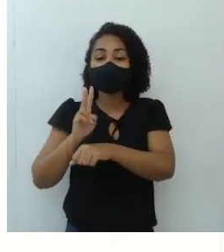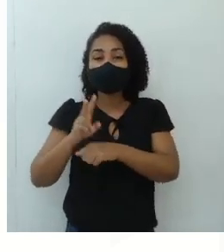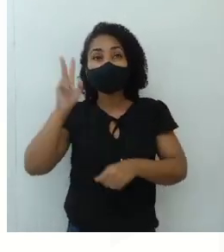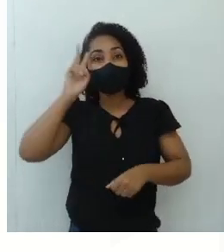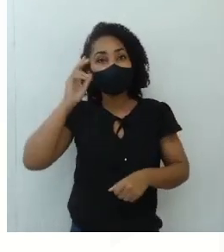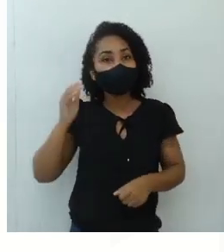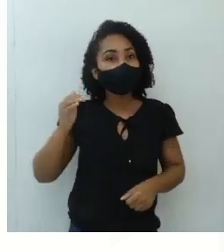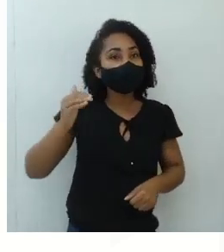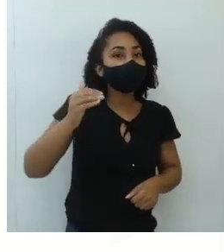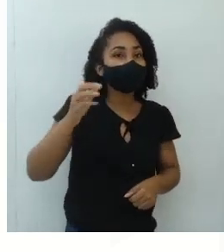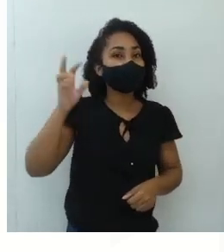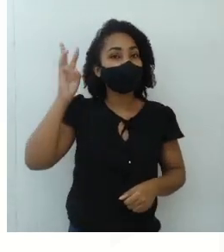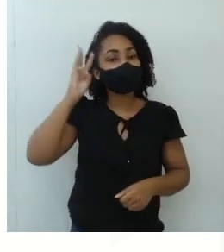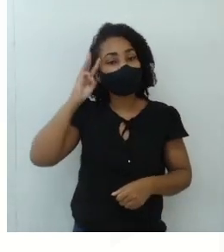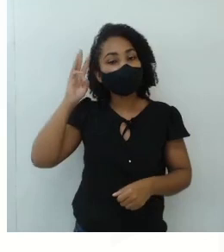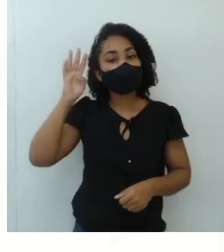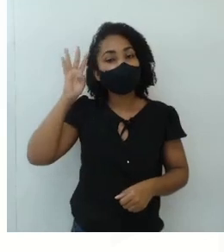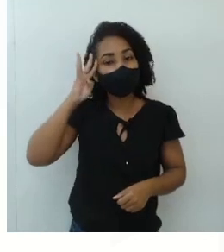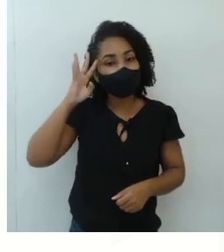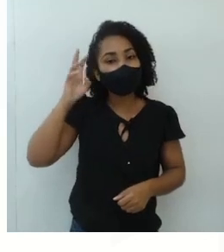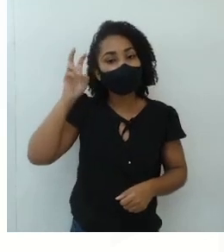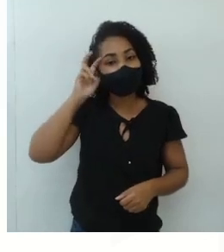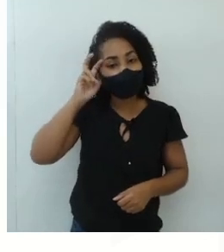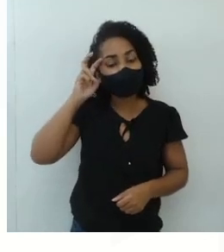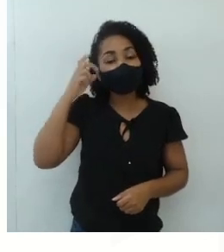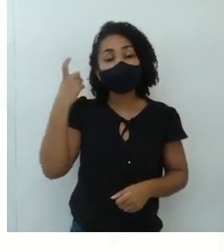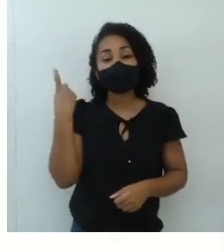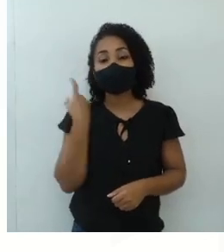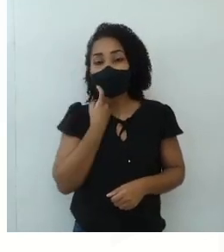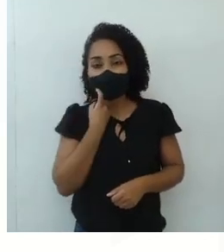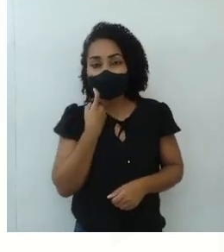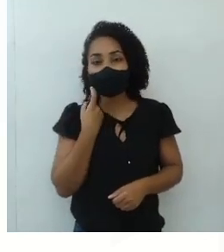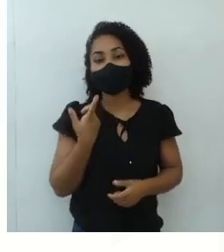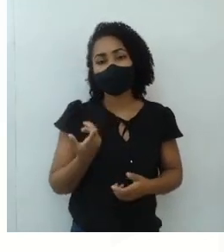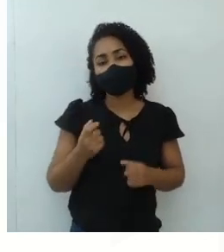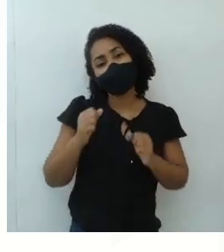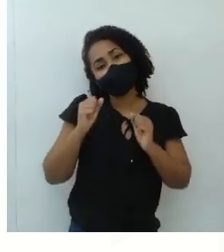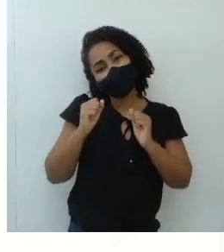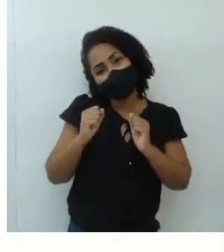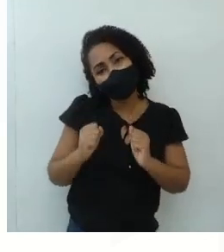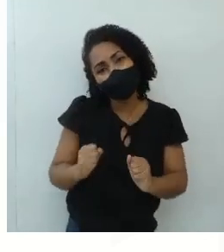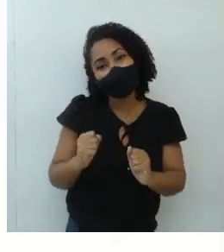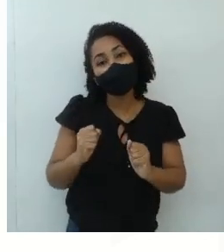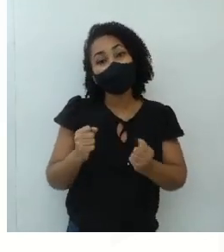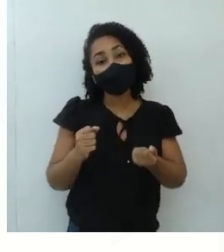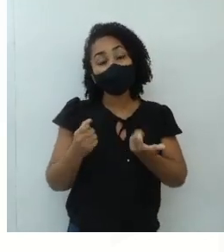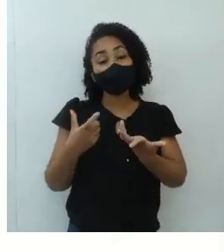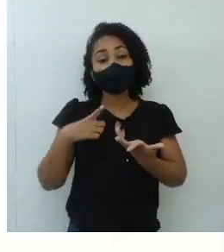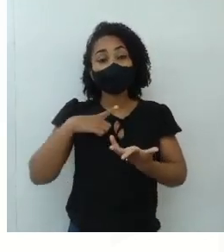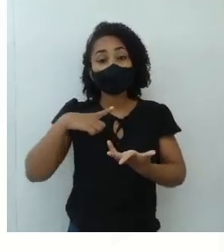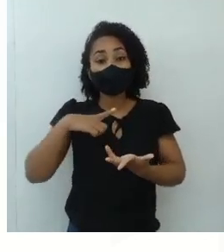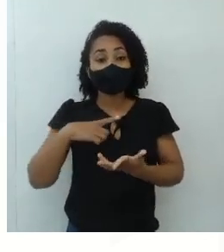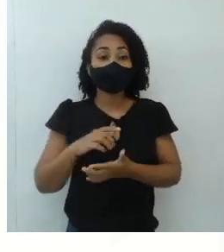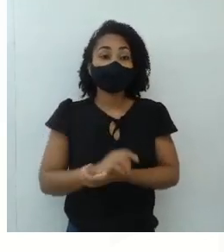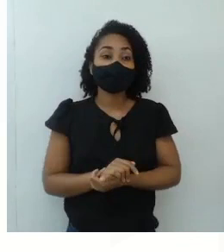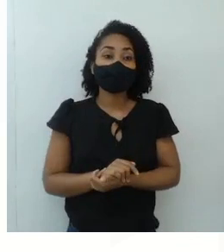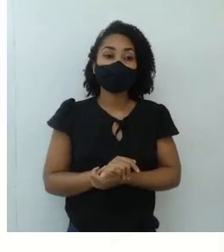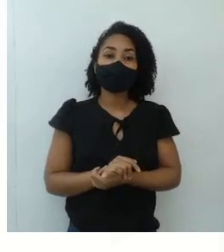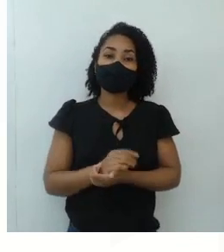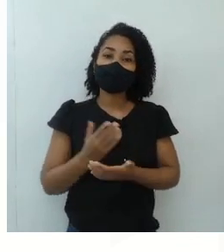para terça-feira, quarta, quinta, sexta. Você pode ver que o céu está ali